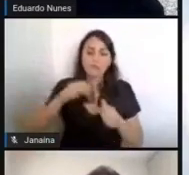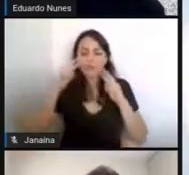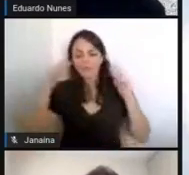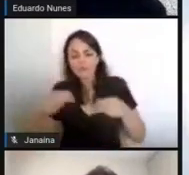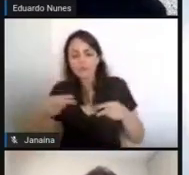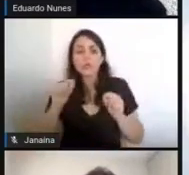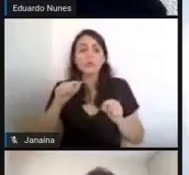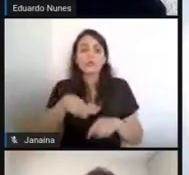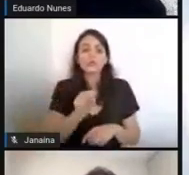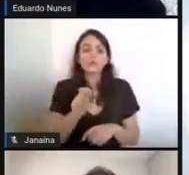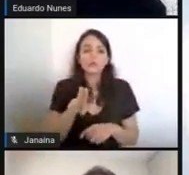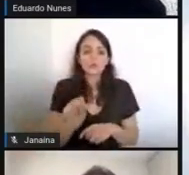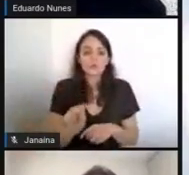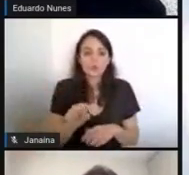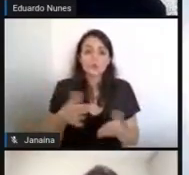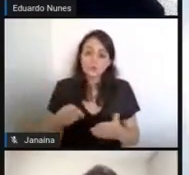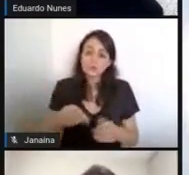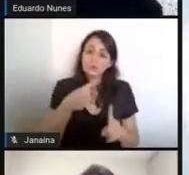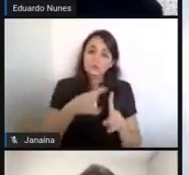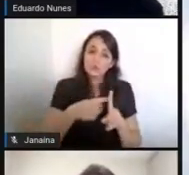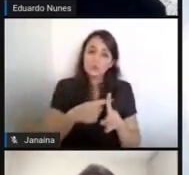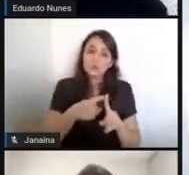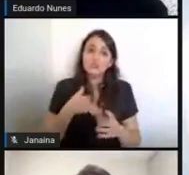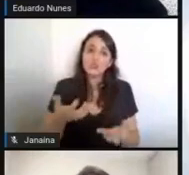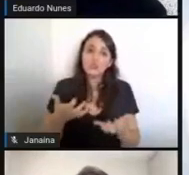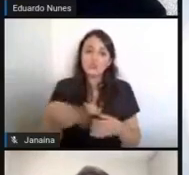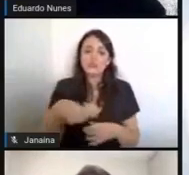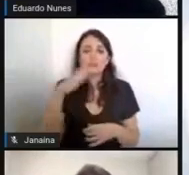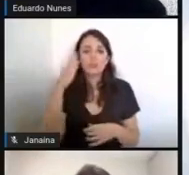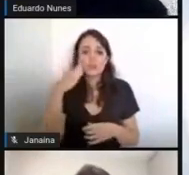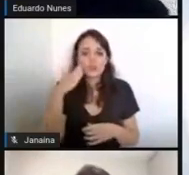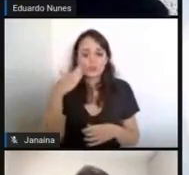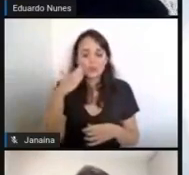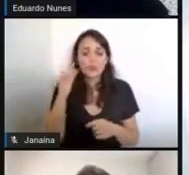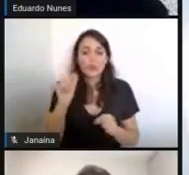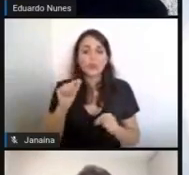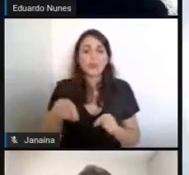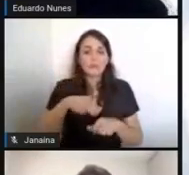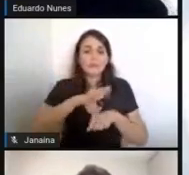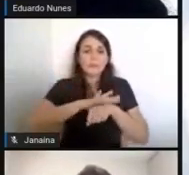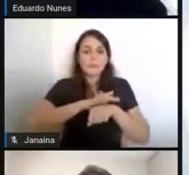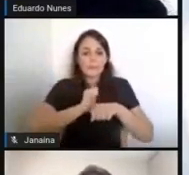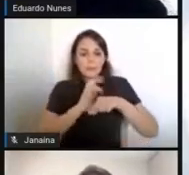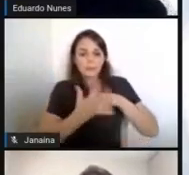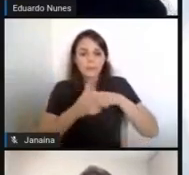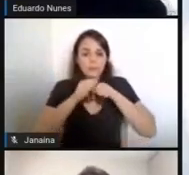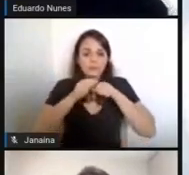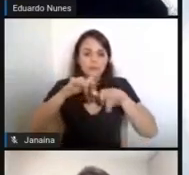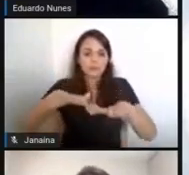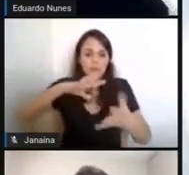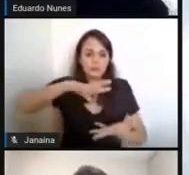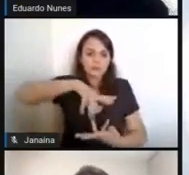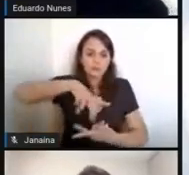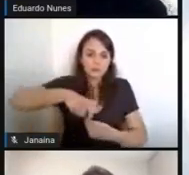positivo, né? Então, eu já começo entendendo, né, e querendo que a gente parta desse princípio de que a pandemia em si já dispara uma mudança, tanto